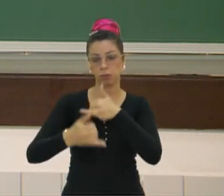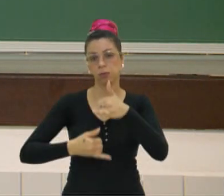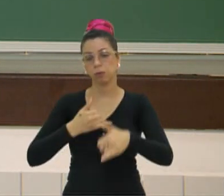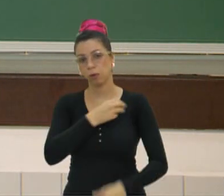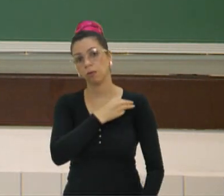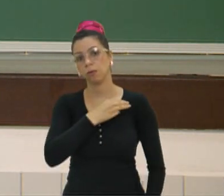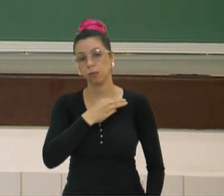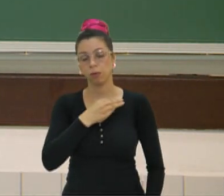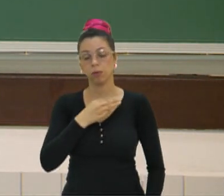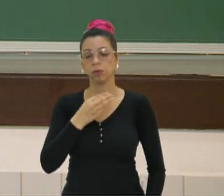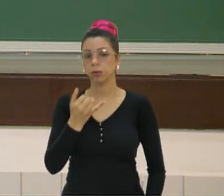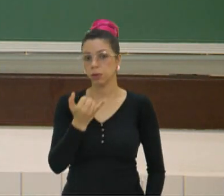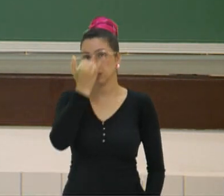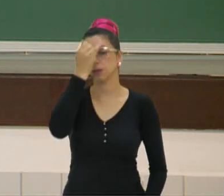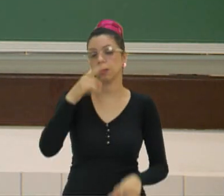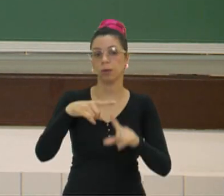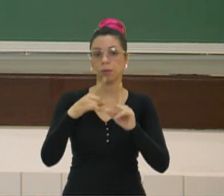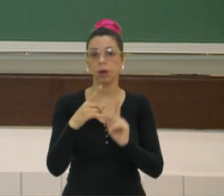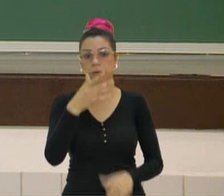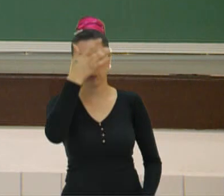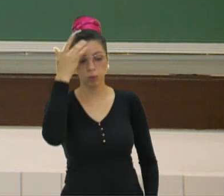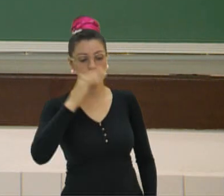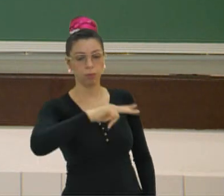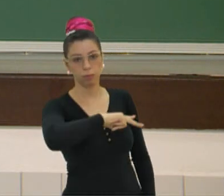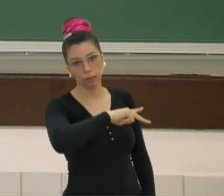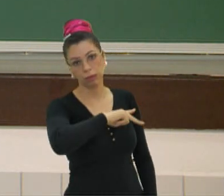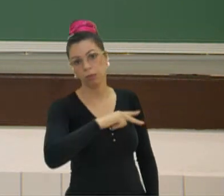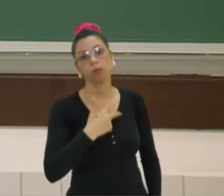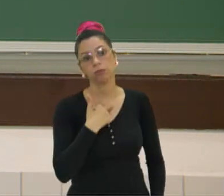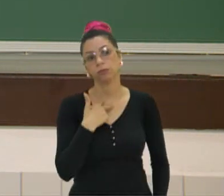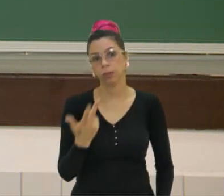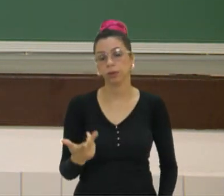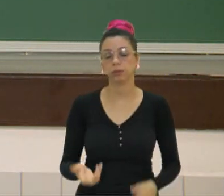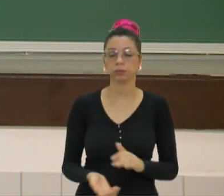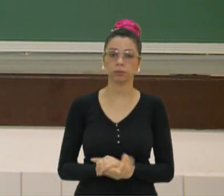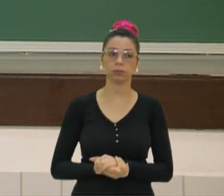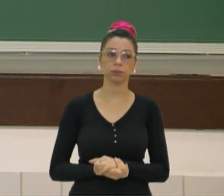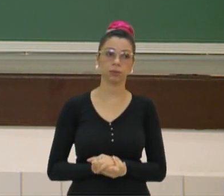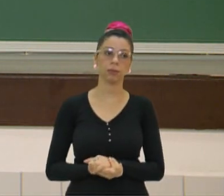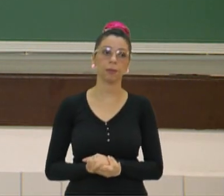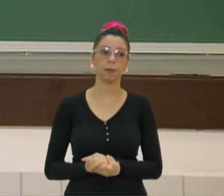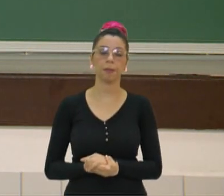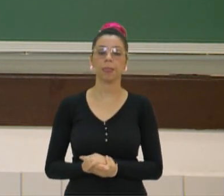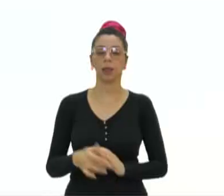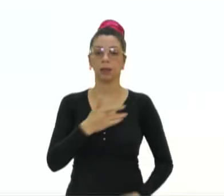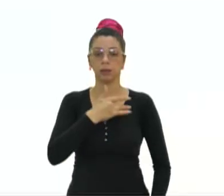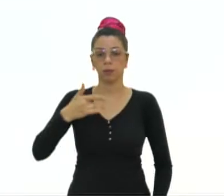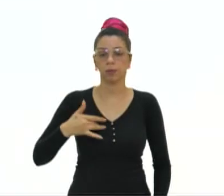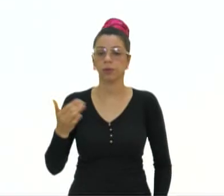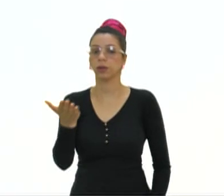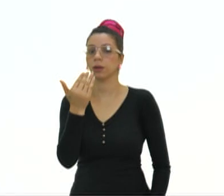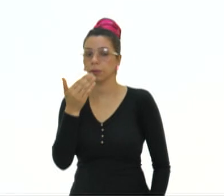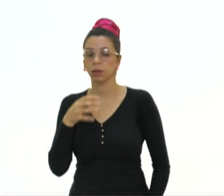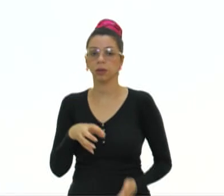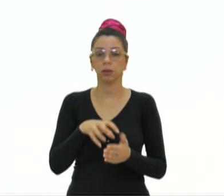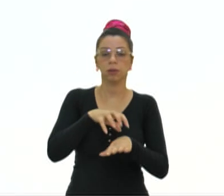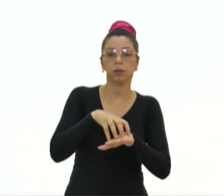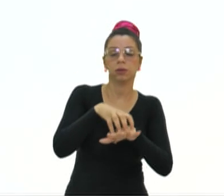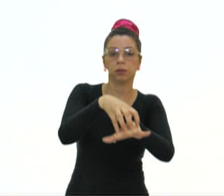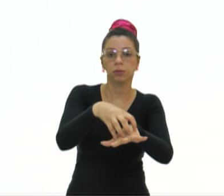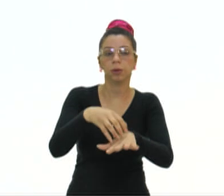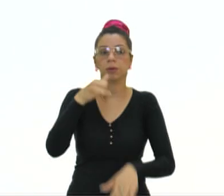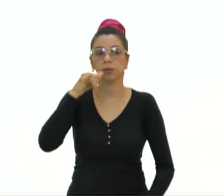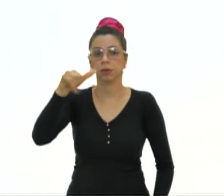podem. Muito bem. Por último, o plano SAUTE. O professor já havia comentado, né? Saúde, alimentação, transporte e energia,